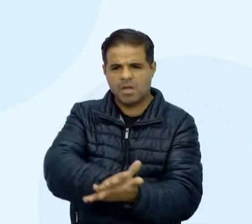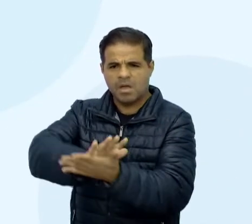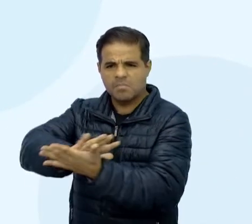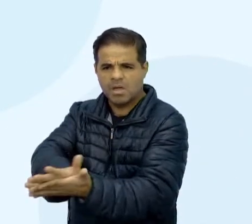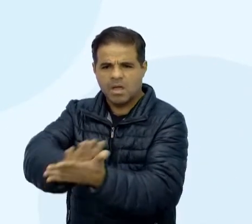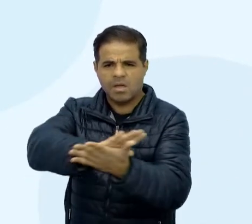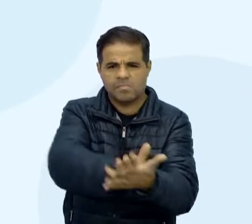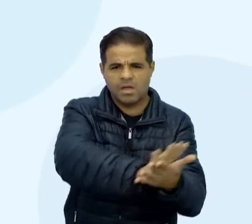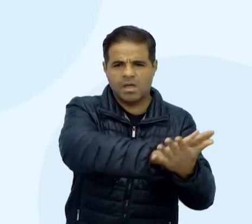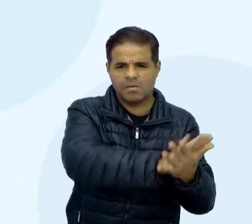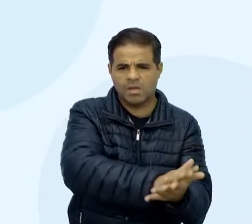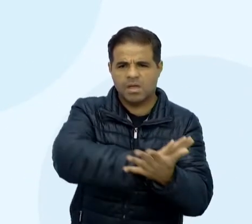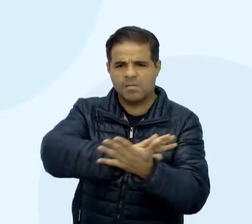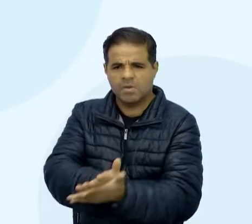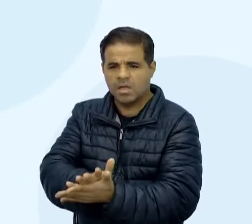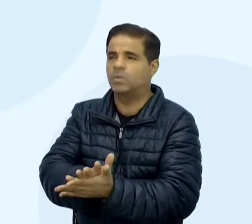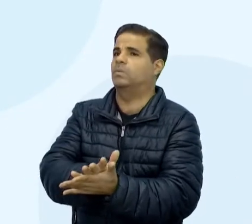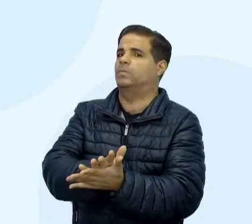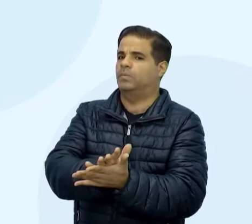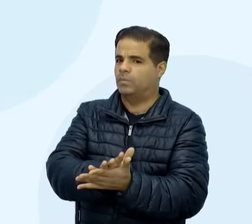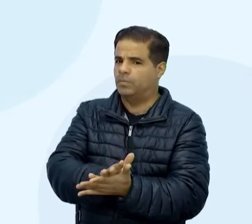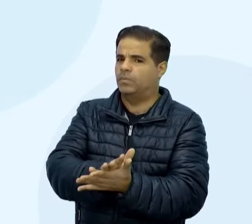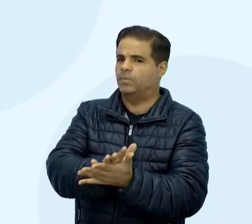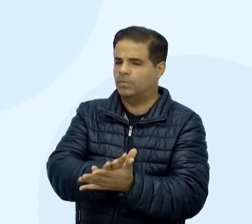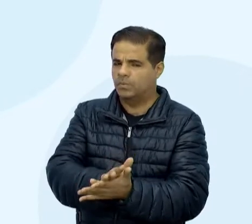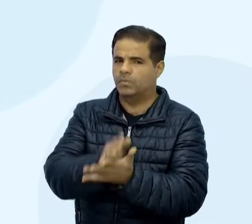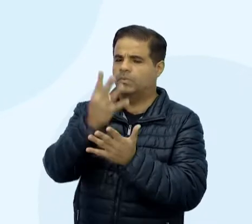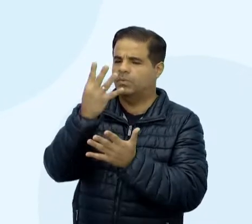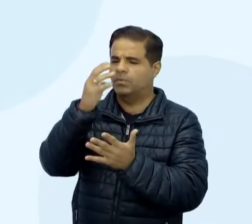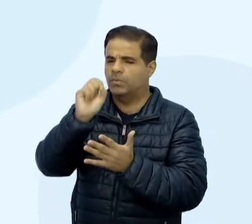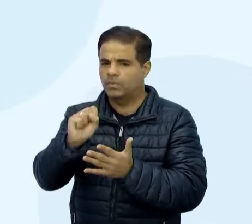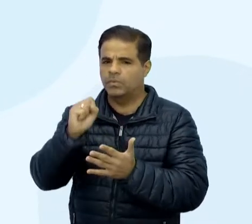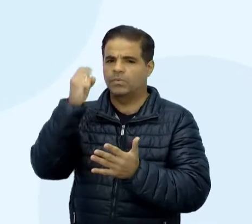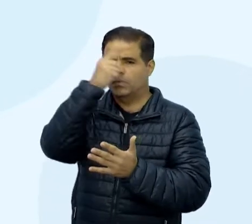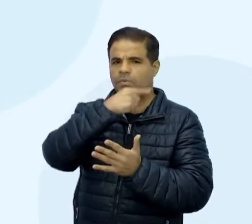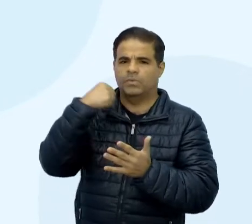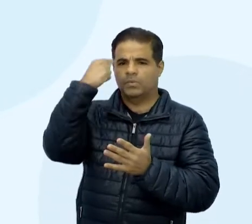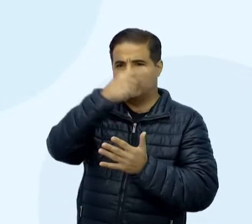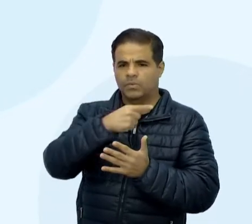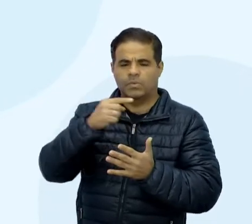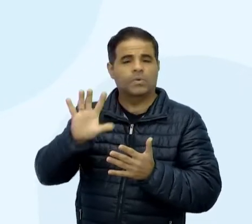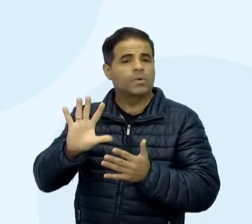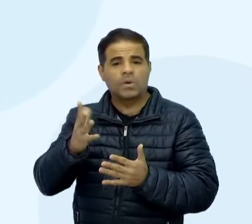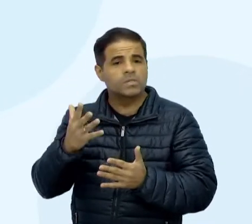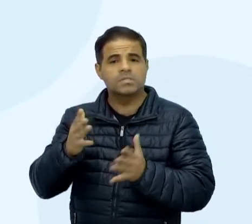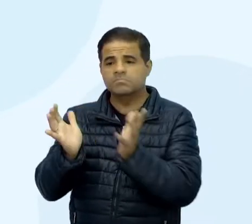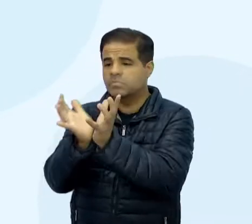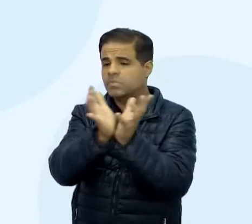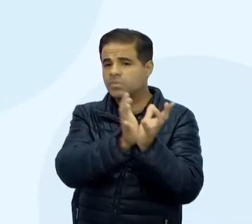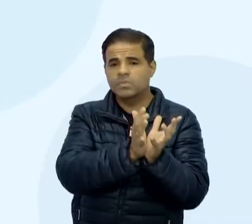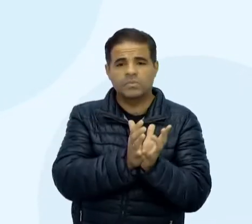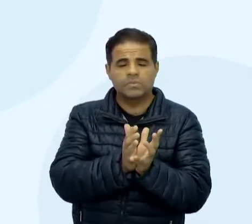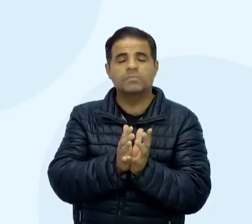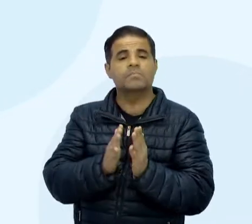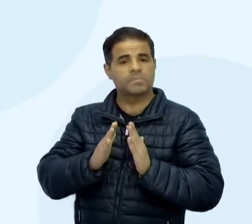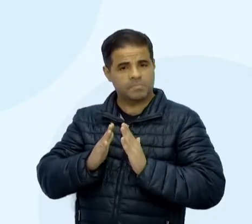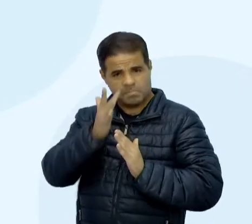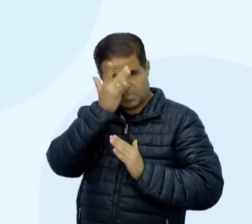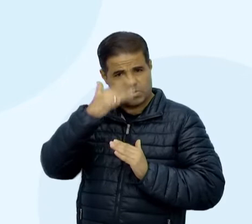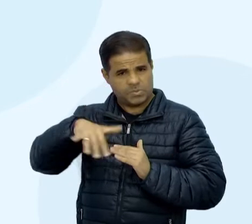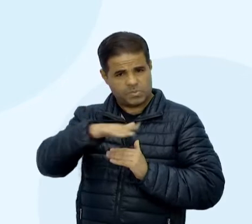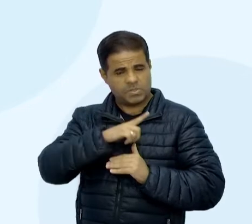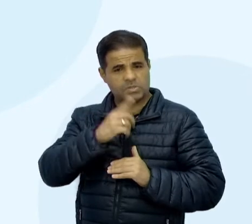cortiço cabeça de porco, tá? Então, em 48 horas. E o que aconteceu com esse povo todo? Nesse cortiço moravam mais ou